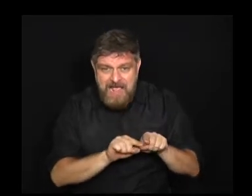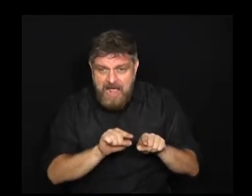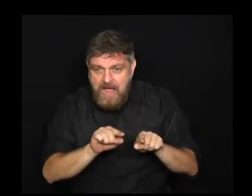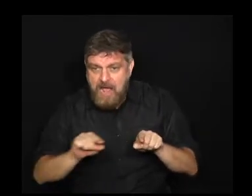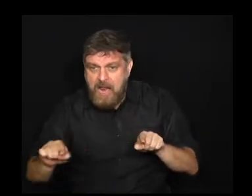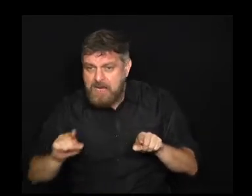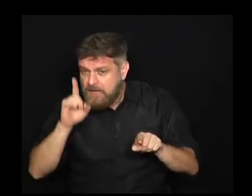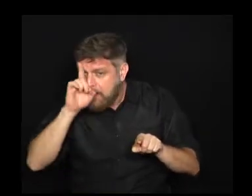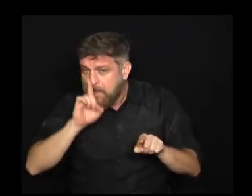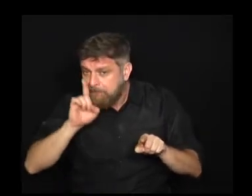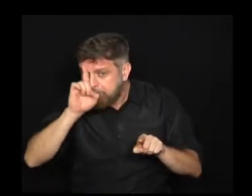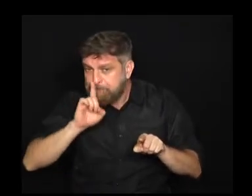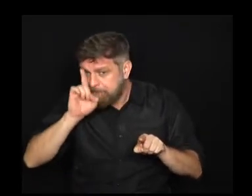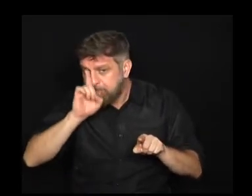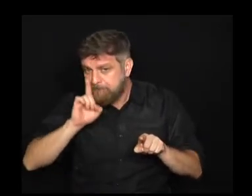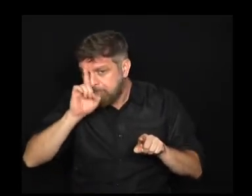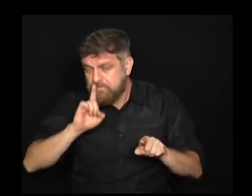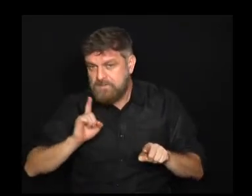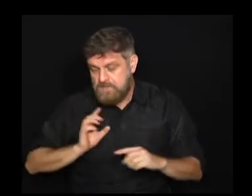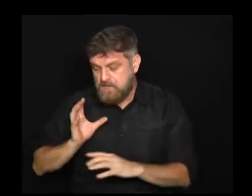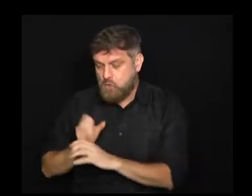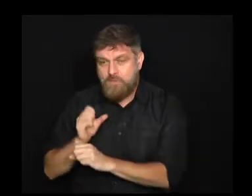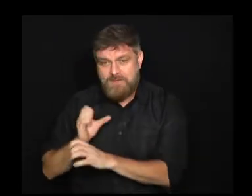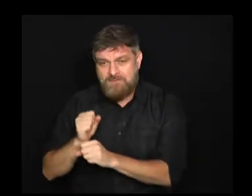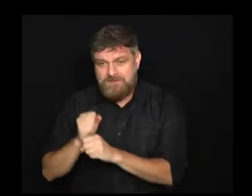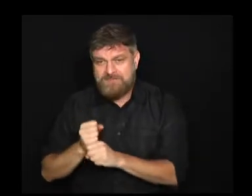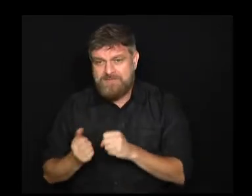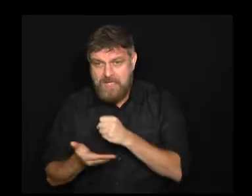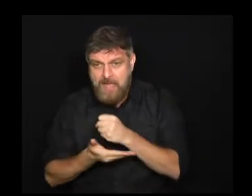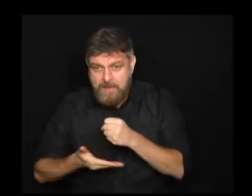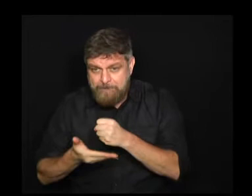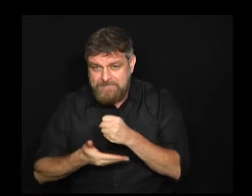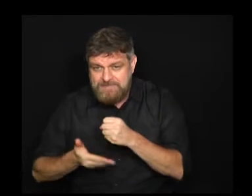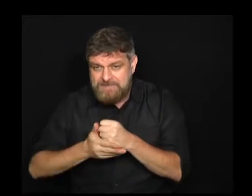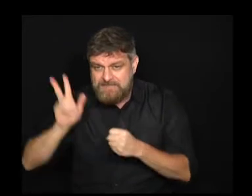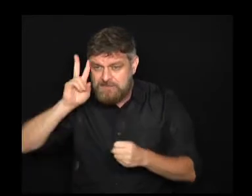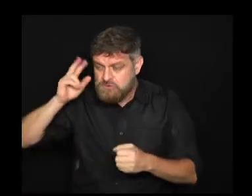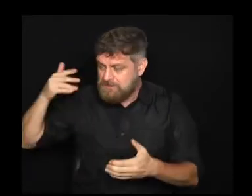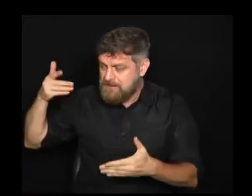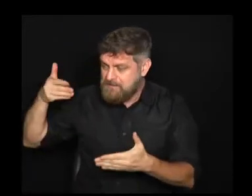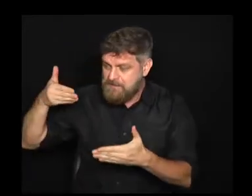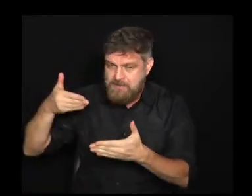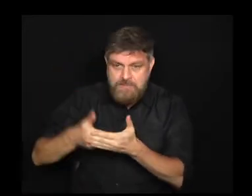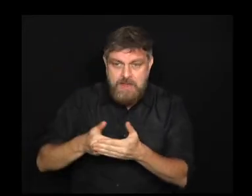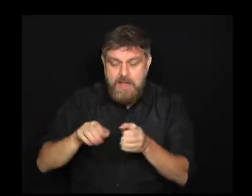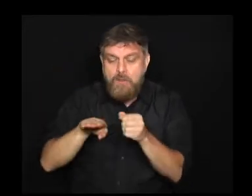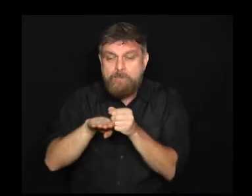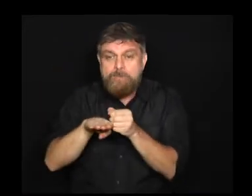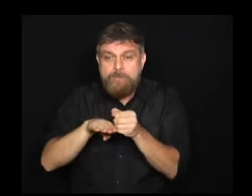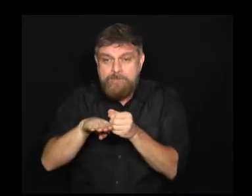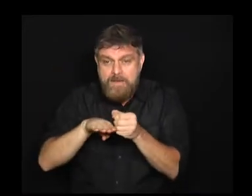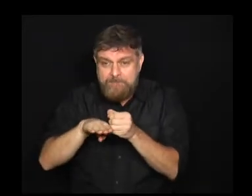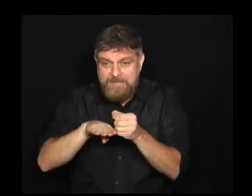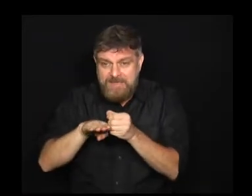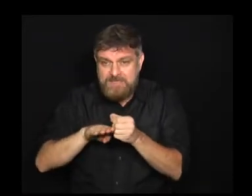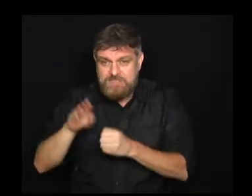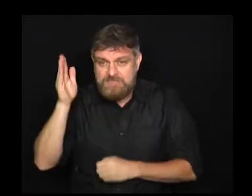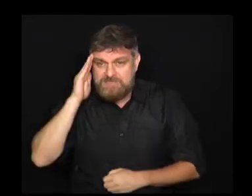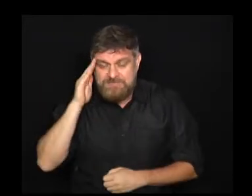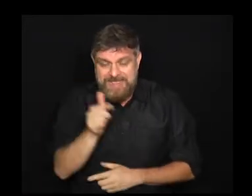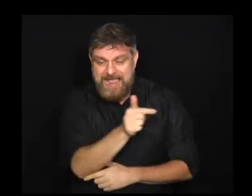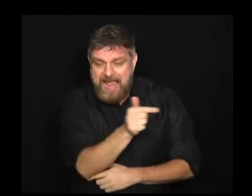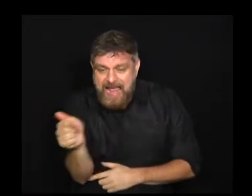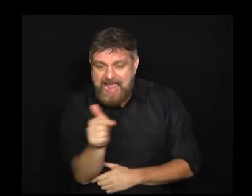é um cálculo que é feito baseado na série histórica. Então a gente faz uma média da série histórica para cada